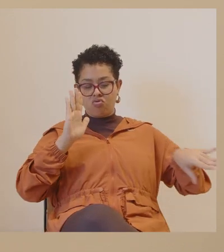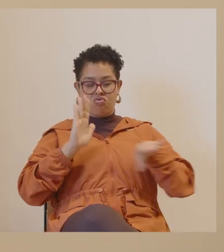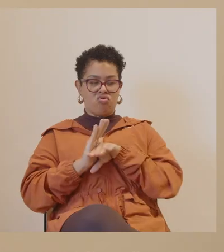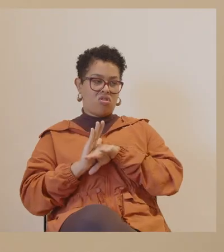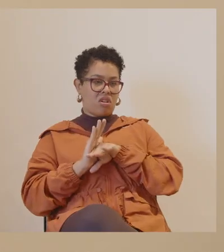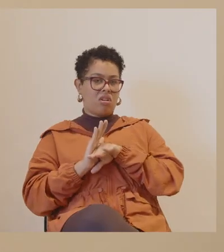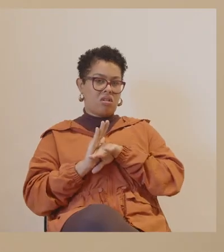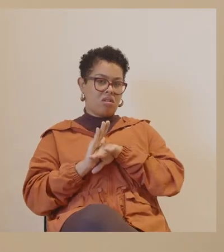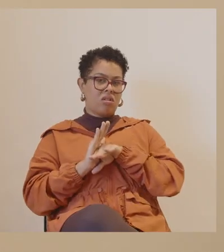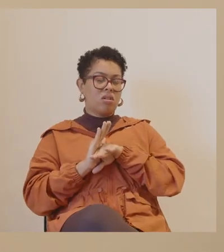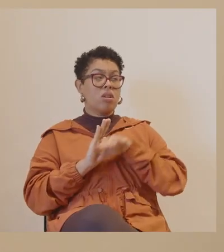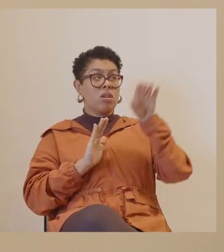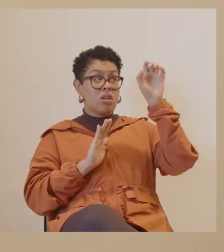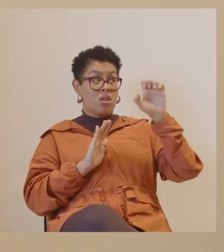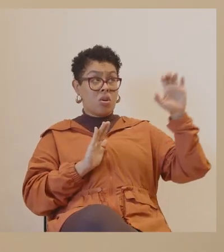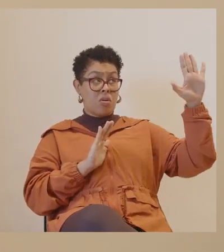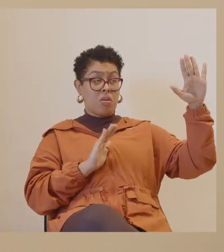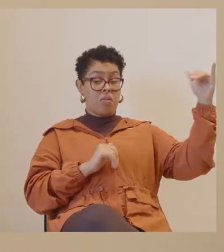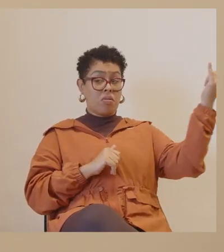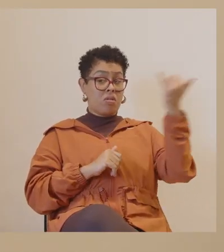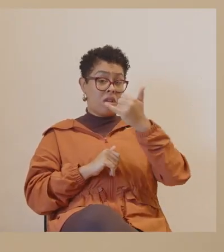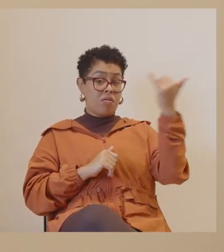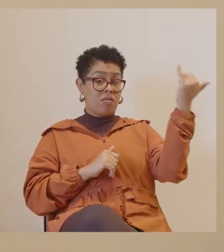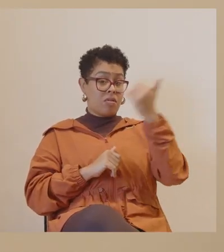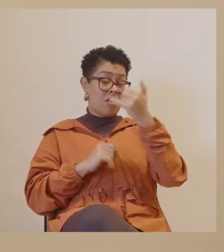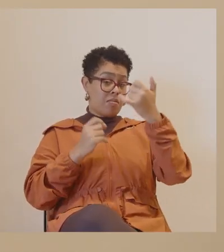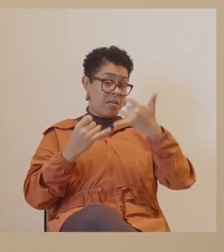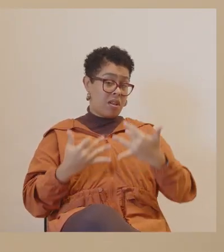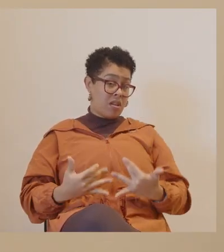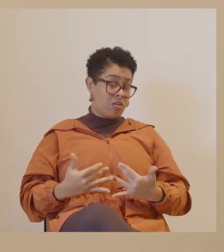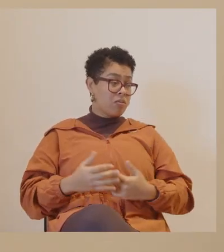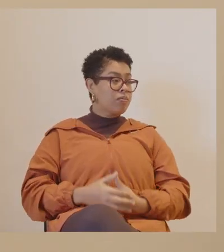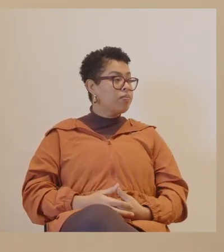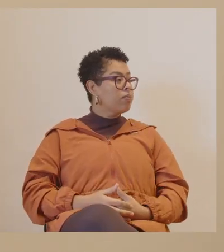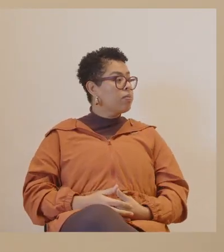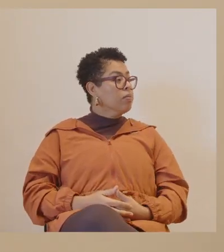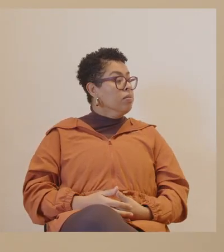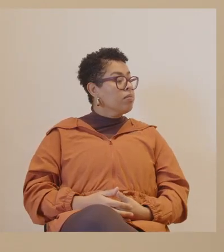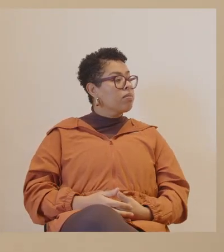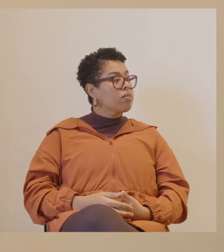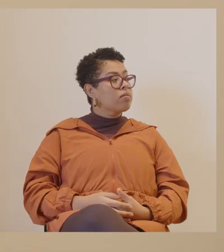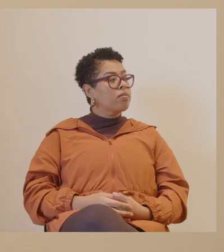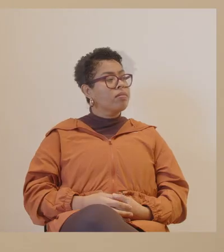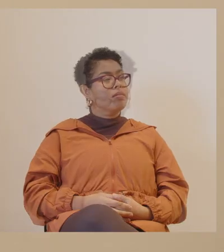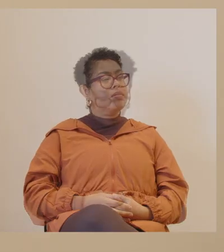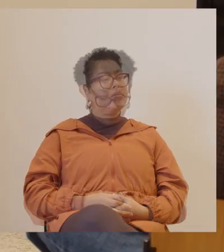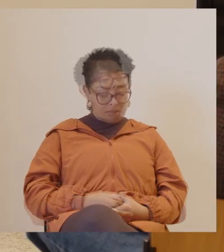daquilo que os próprios europeus estão informando para ele do que é aquilo. Né?